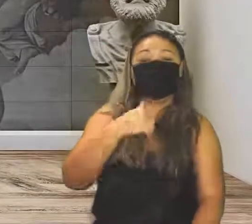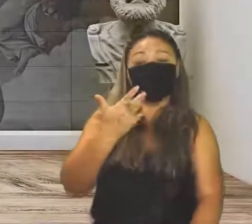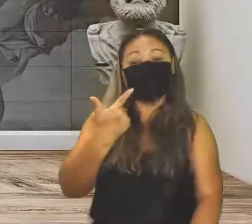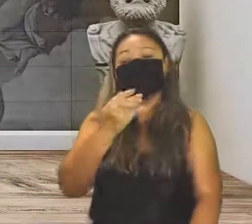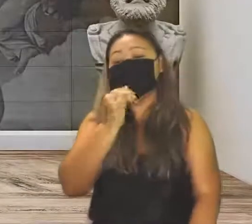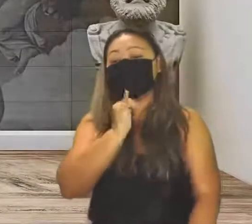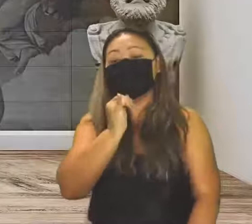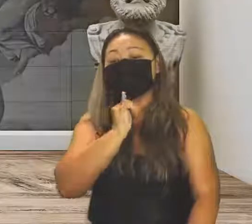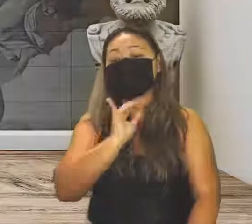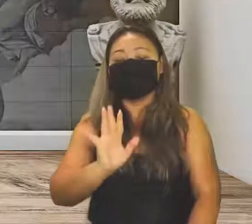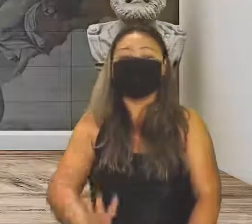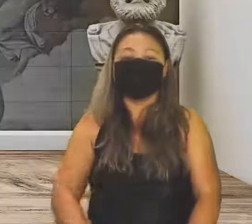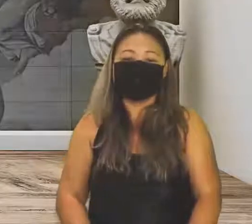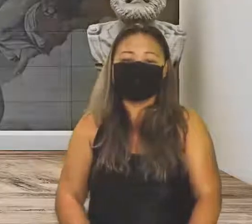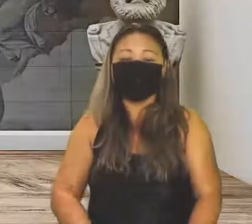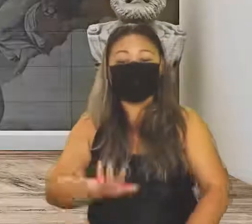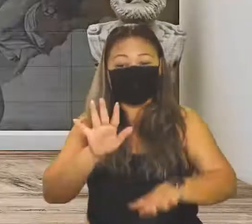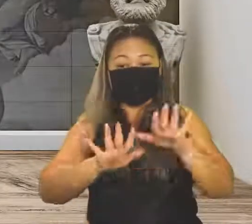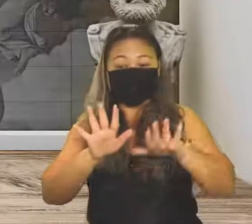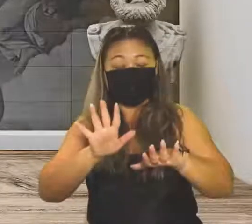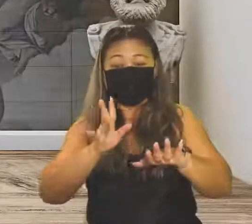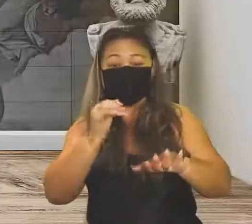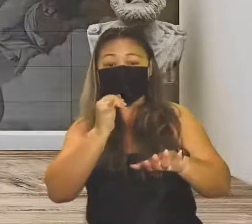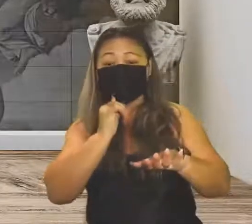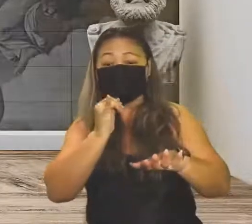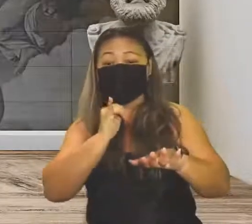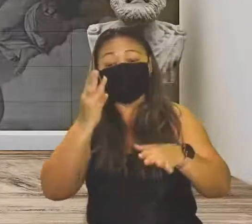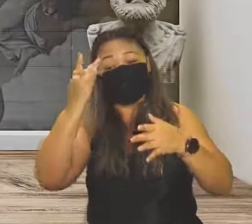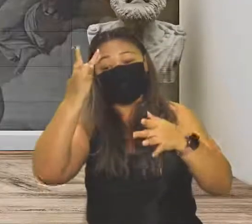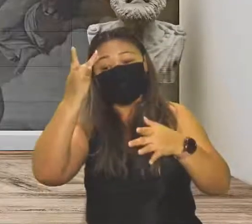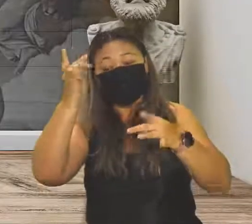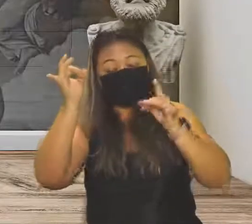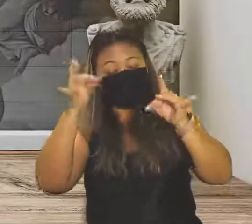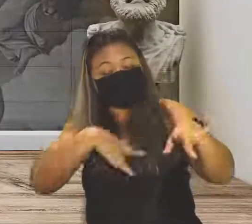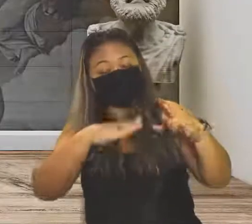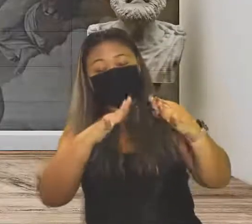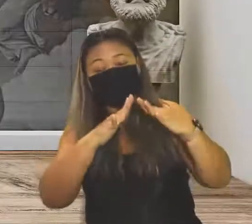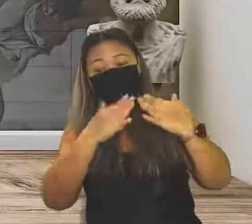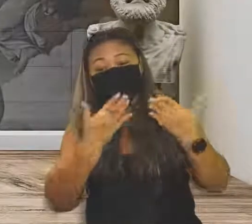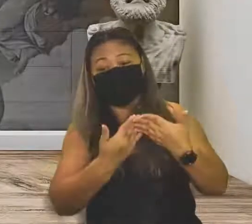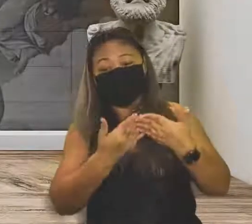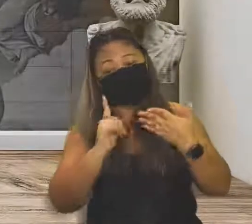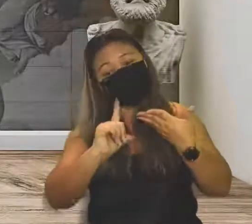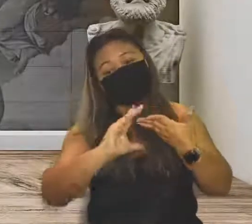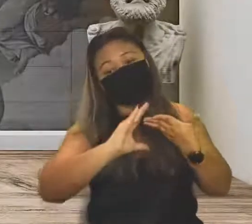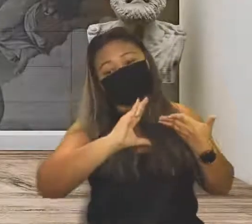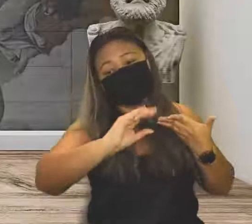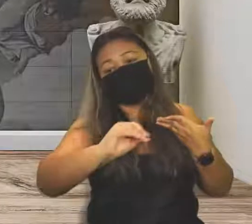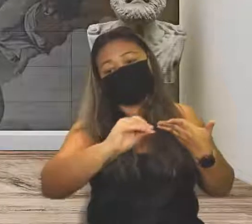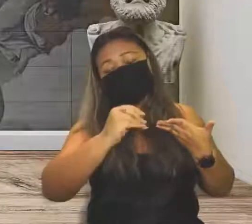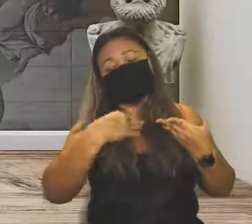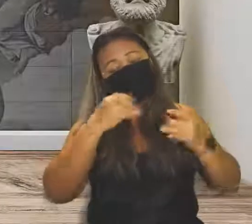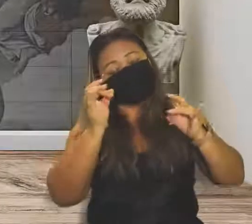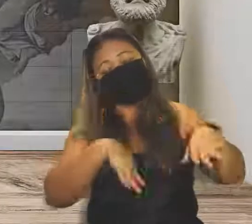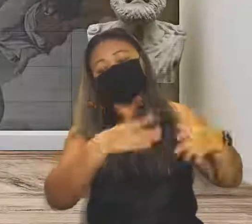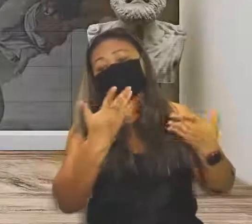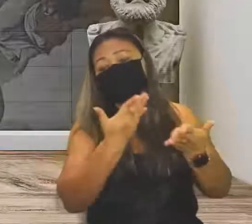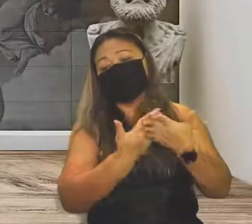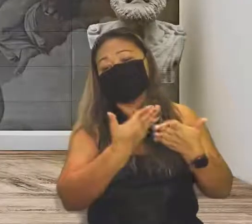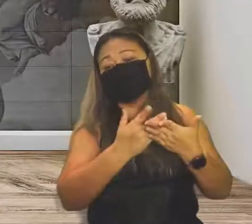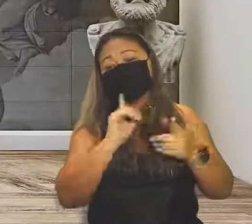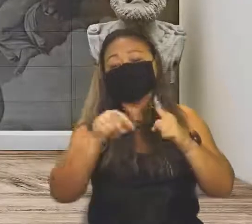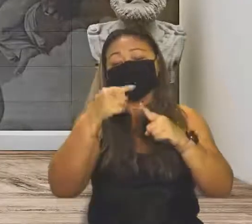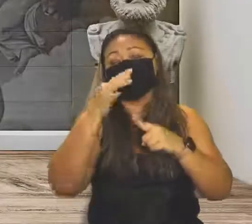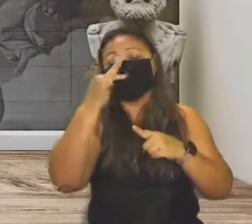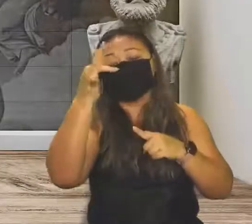um exemplo, tá? Às vezes você pensa em desistir da escola, evadir, né? Não estudar mais. Aí lá na